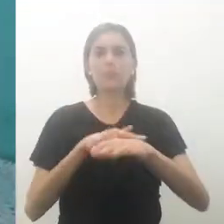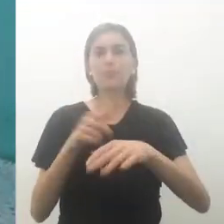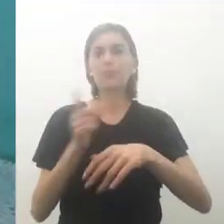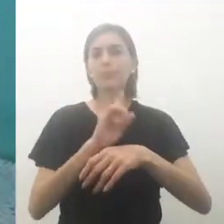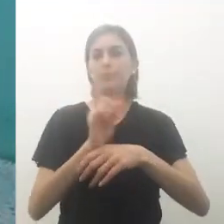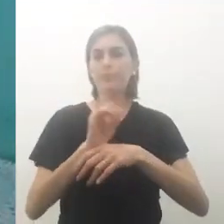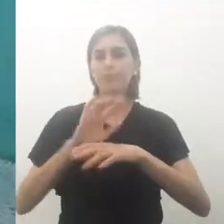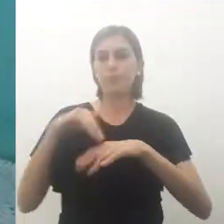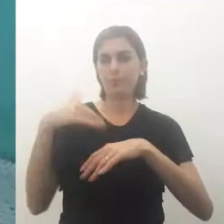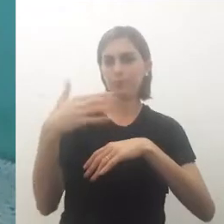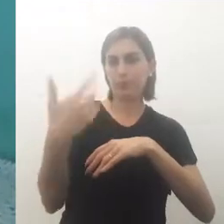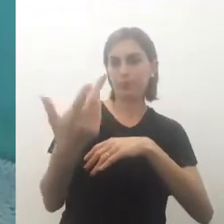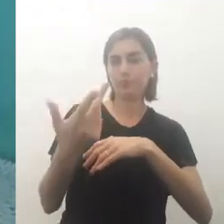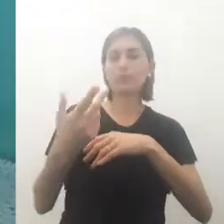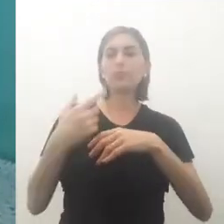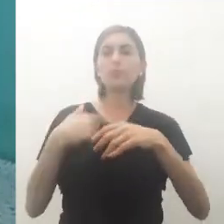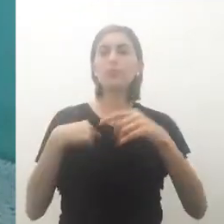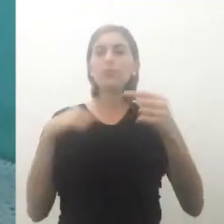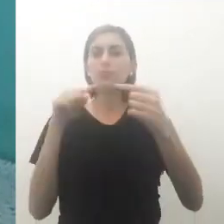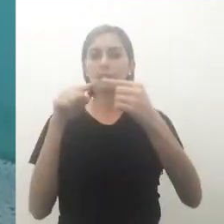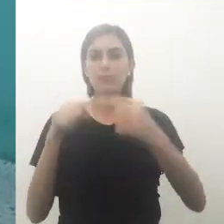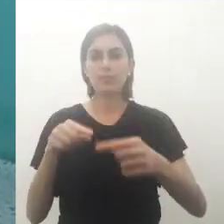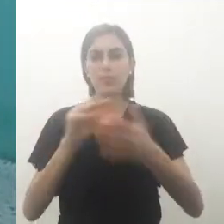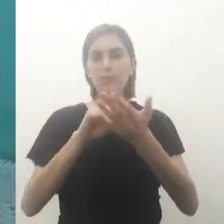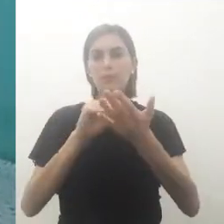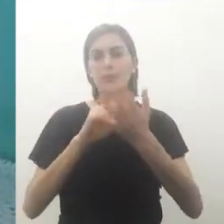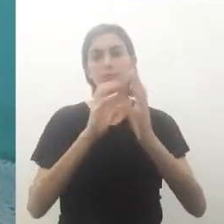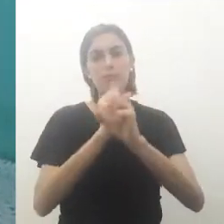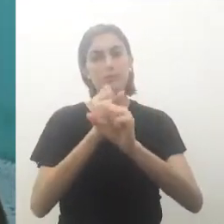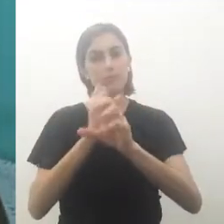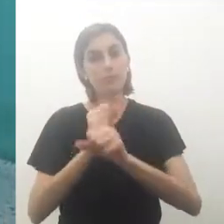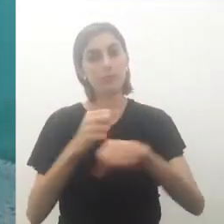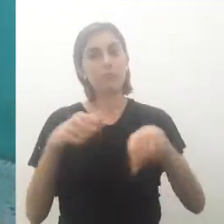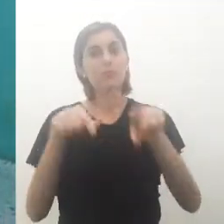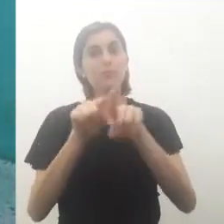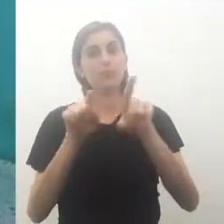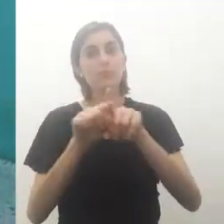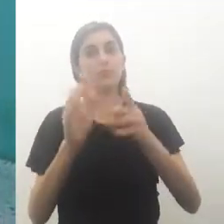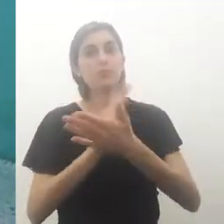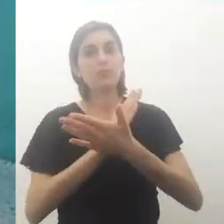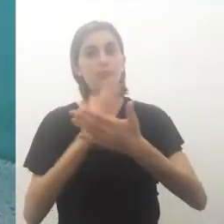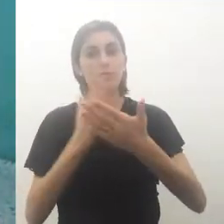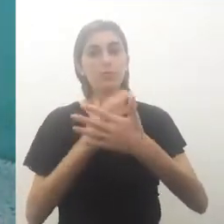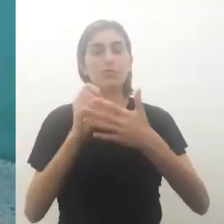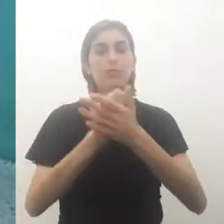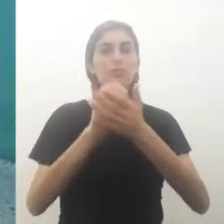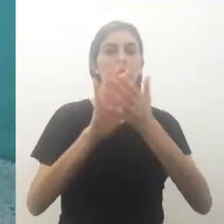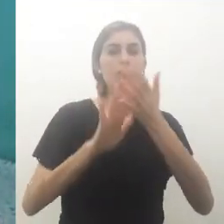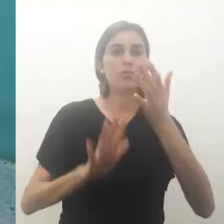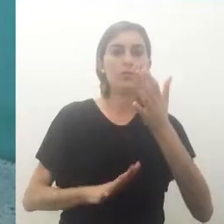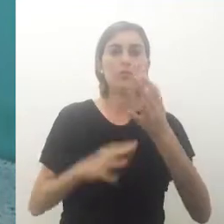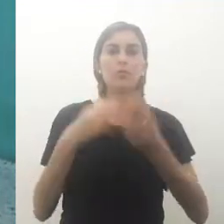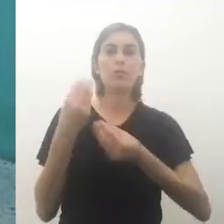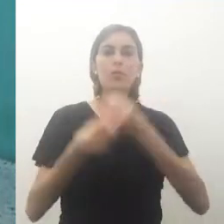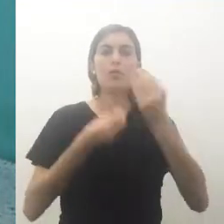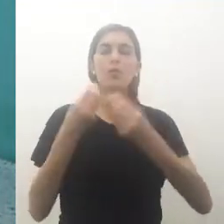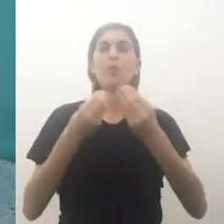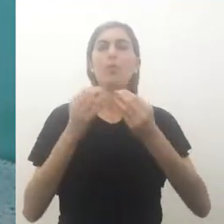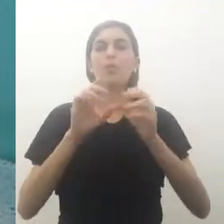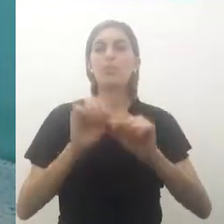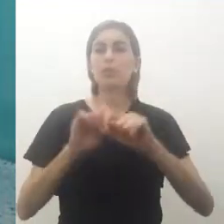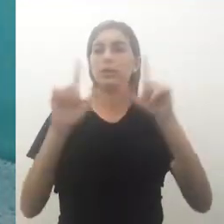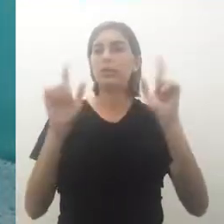comprometer posteriormente em relação a essa ausência de notas. E também tem algumas outras atividades, como